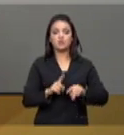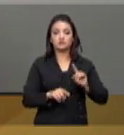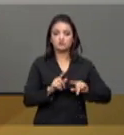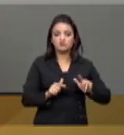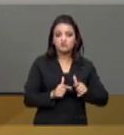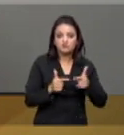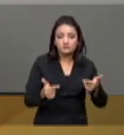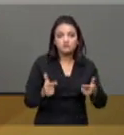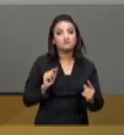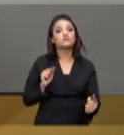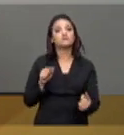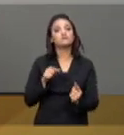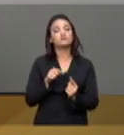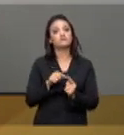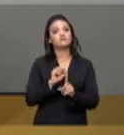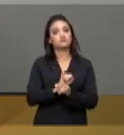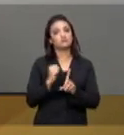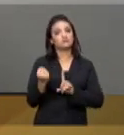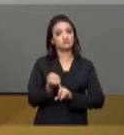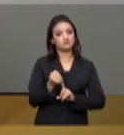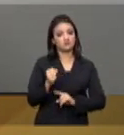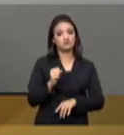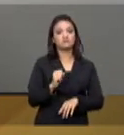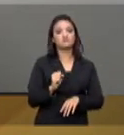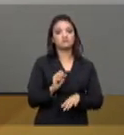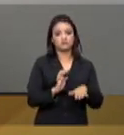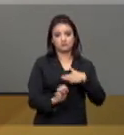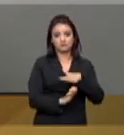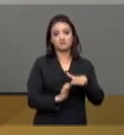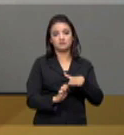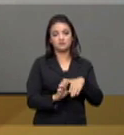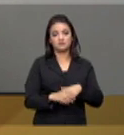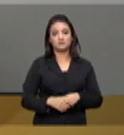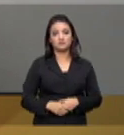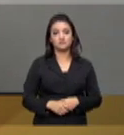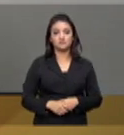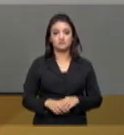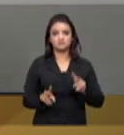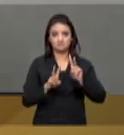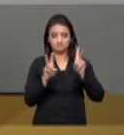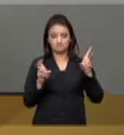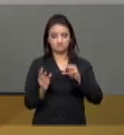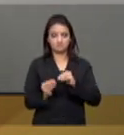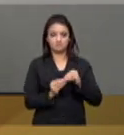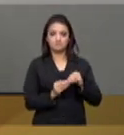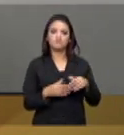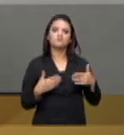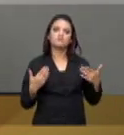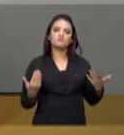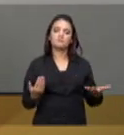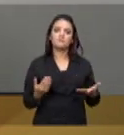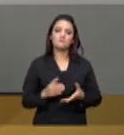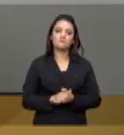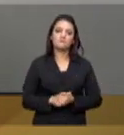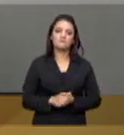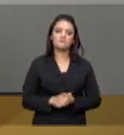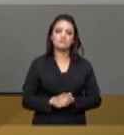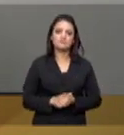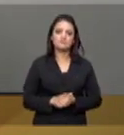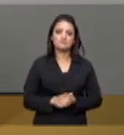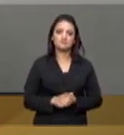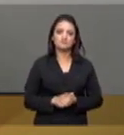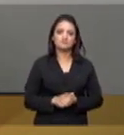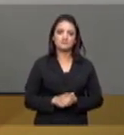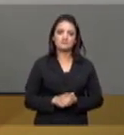correspondentes aos objetivos sociais da empresa, que é o conceito de faturamento. Fecho aspas. Fazendo referência às